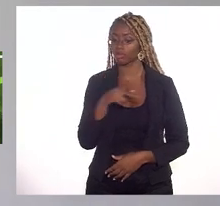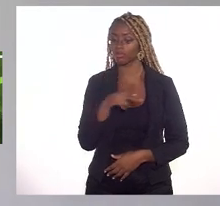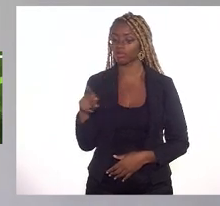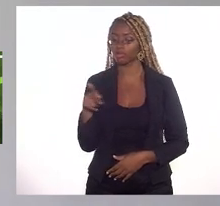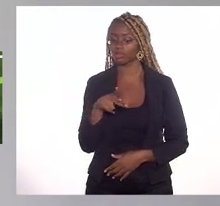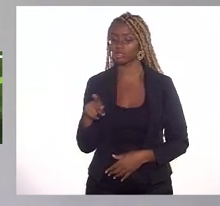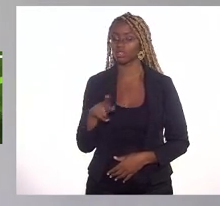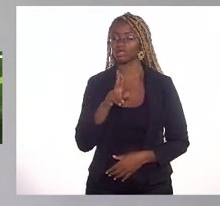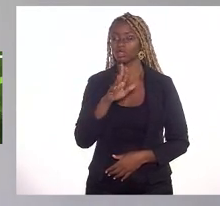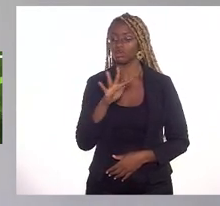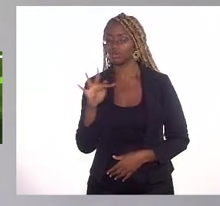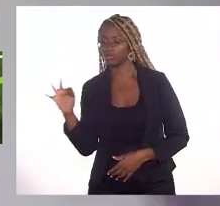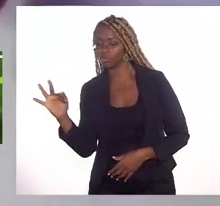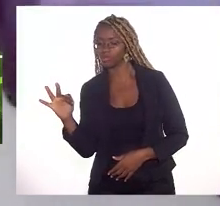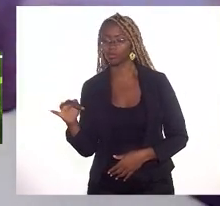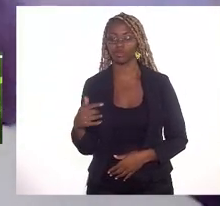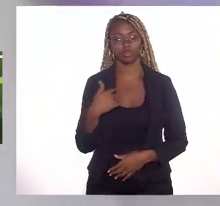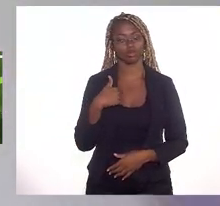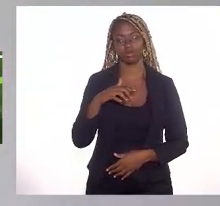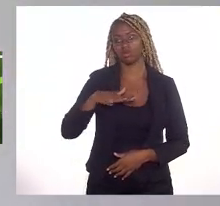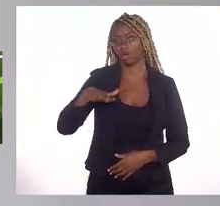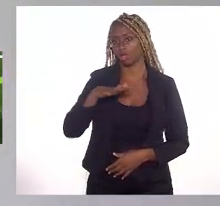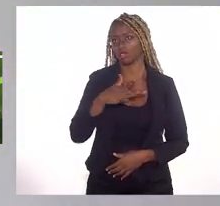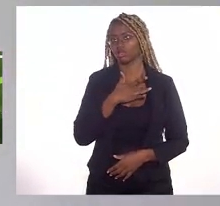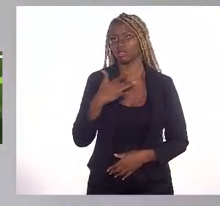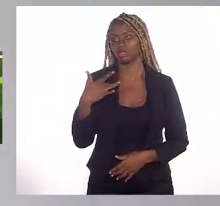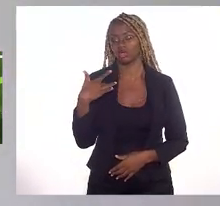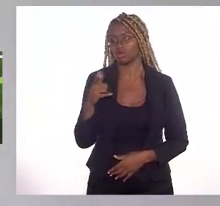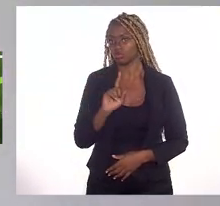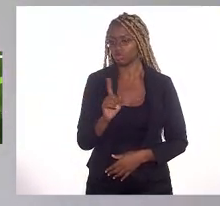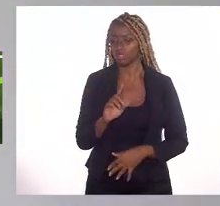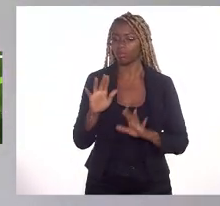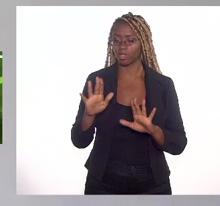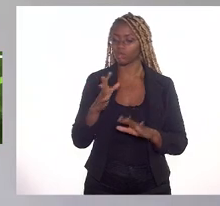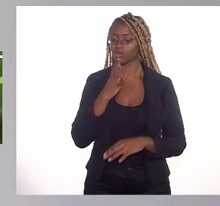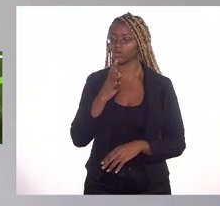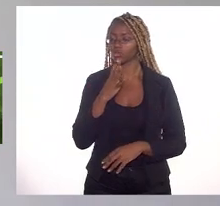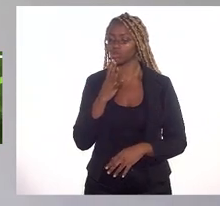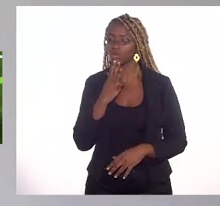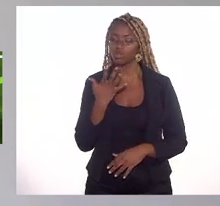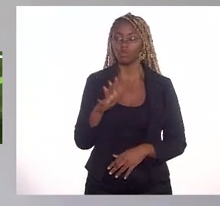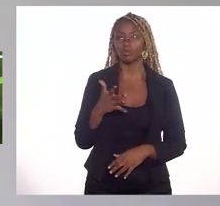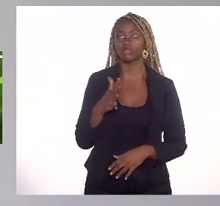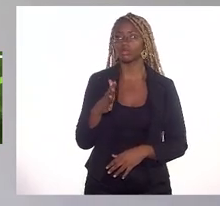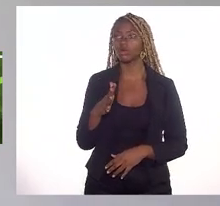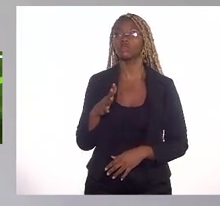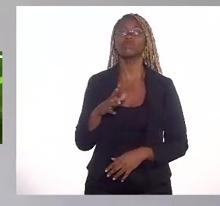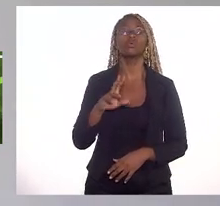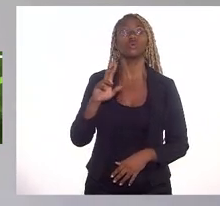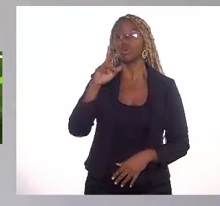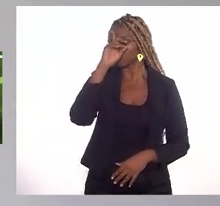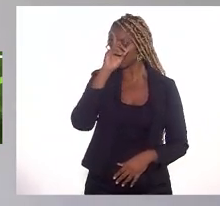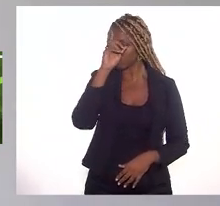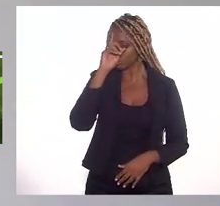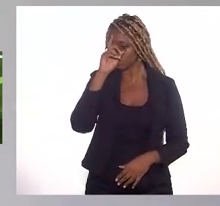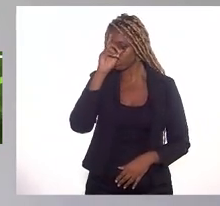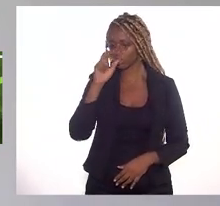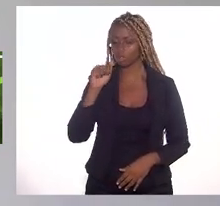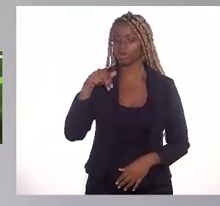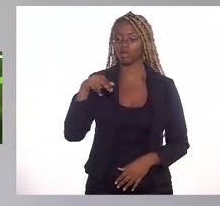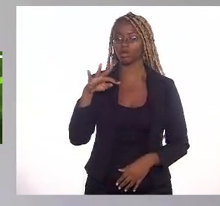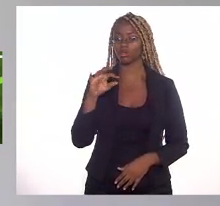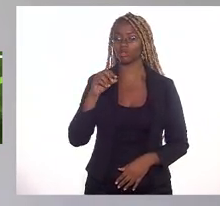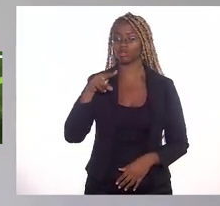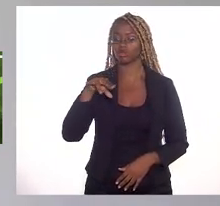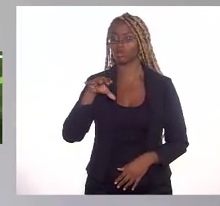Federal Fluminense, embora não seja da área da saúde, eu conheço razoavelmente bem o Hospital Universitário Antônio Pedro,